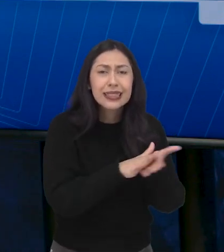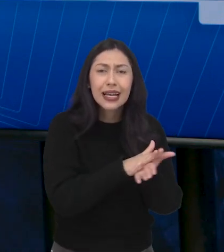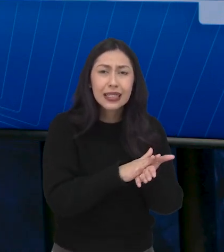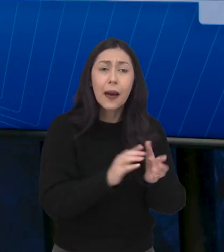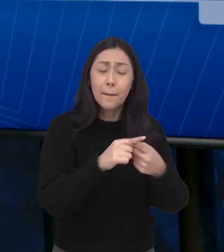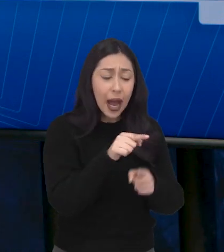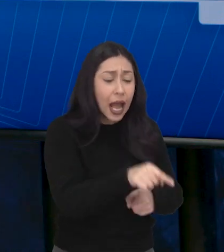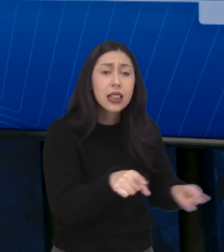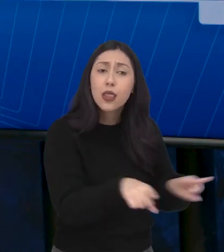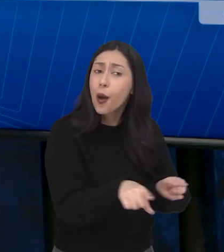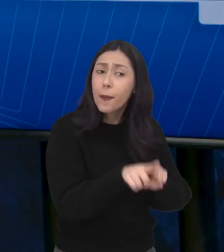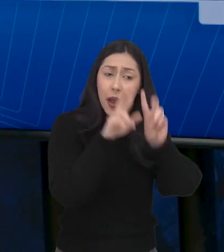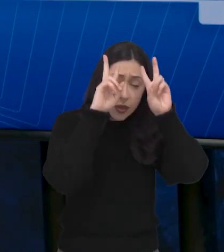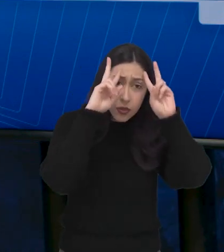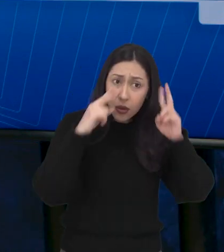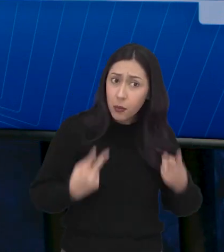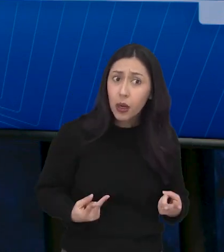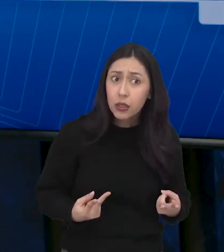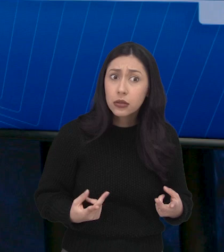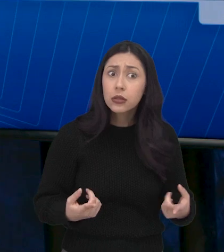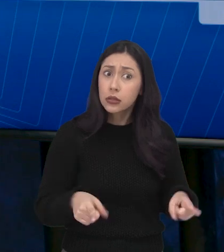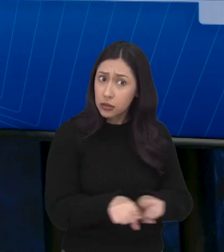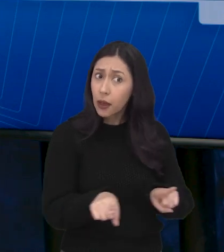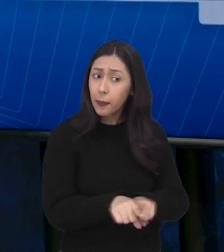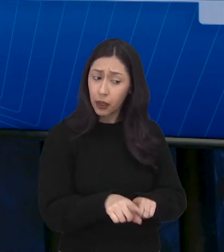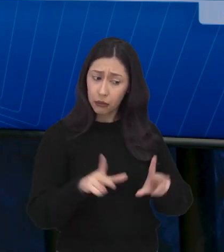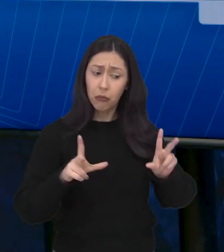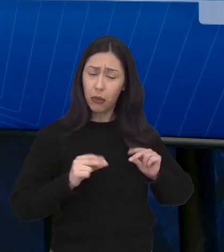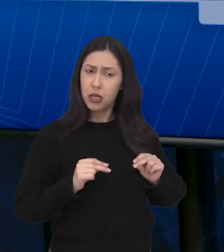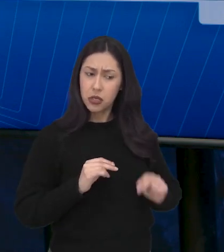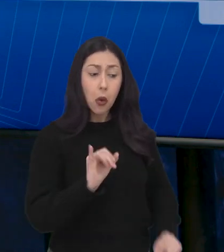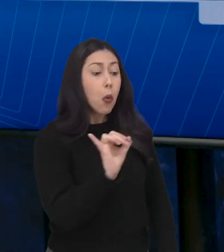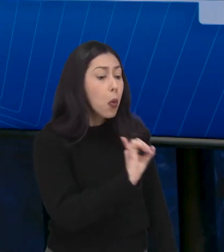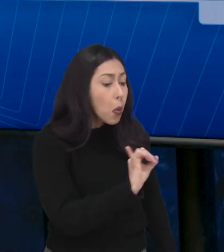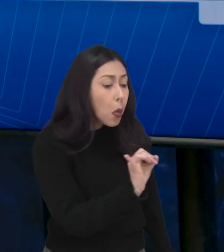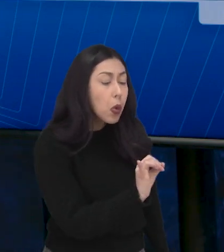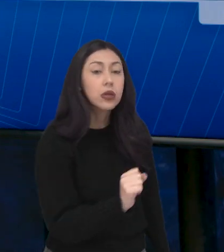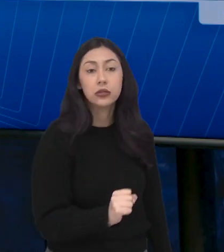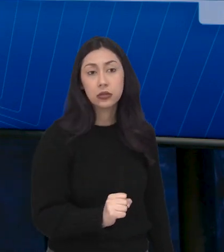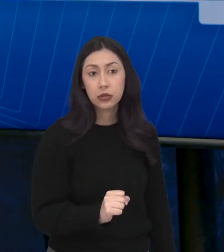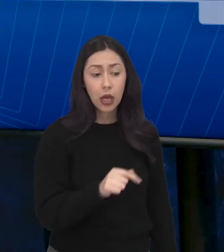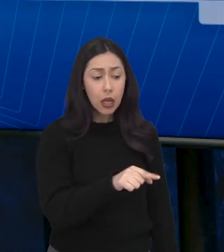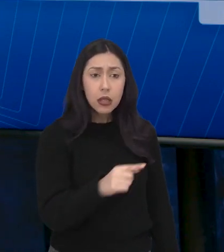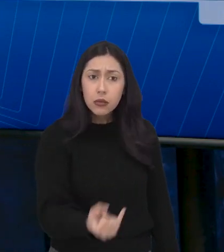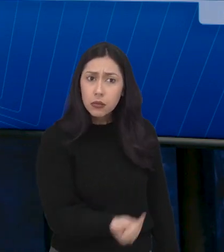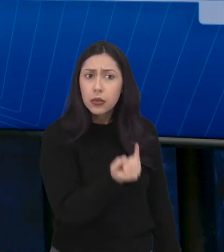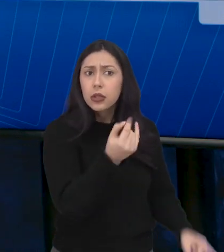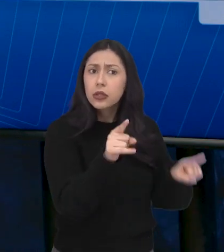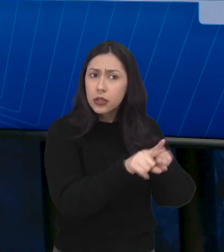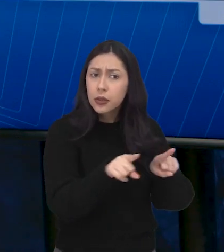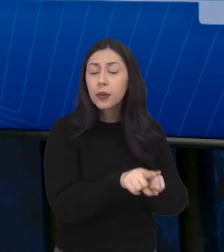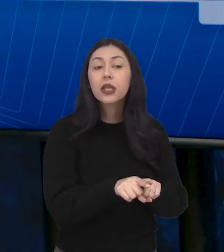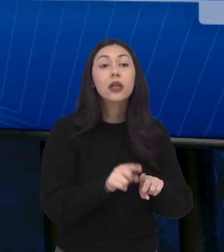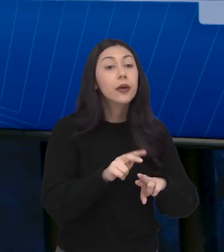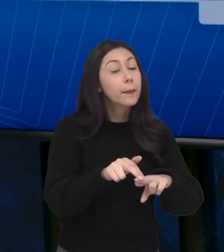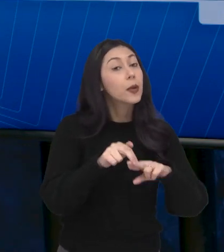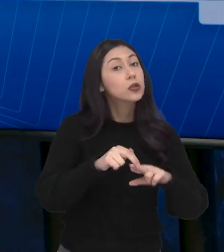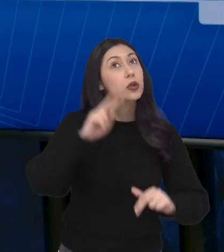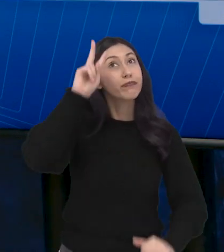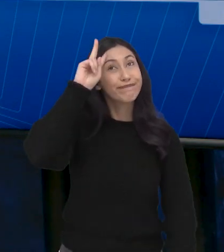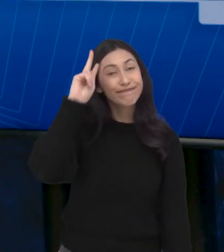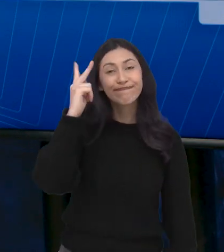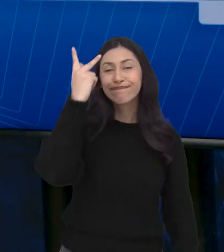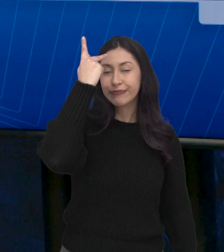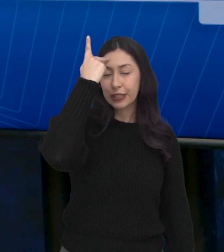um ser humano, como se elas não precisassem desse oi também, né? Como se elas não tivessem importância. Então, é uma mudança